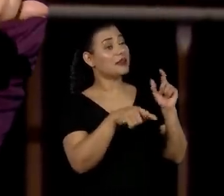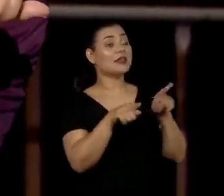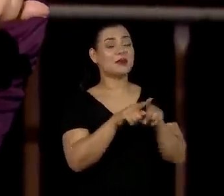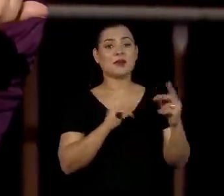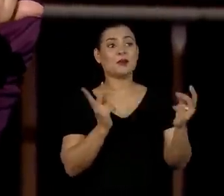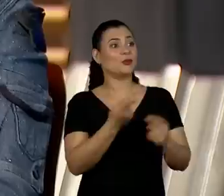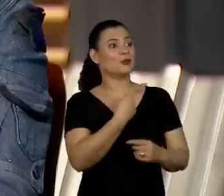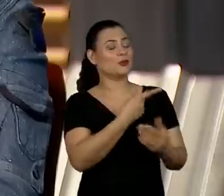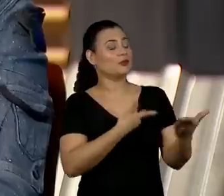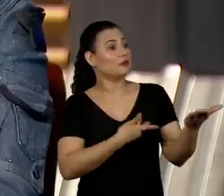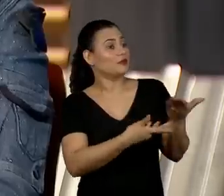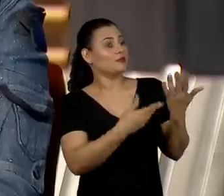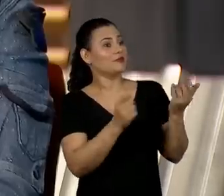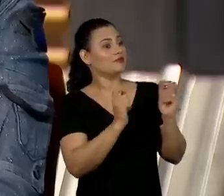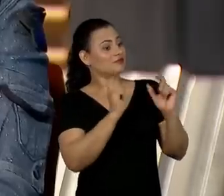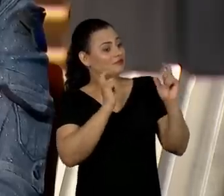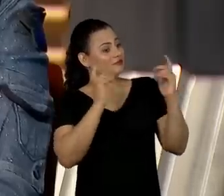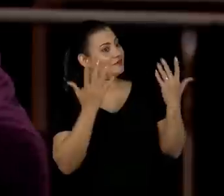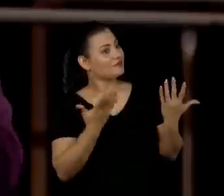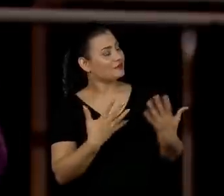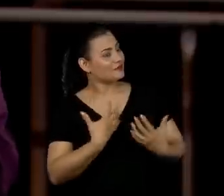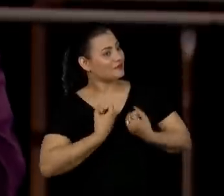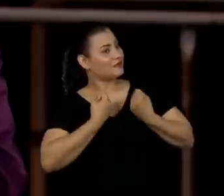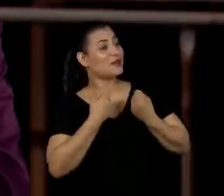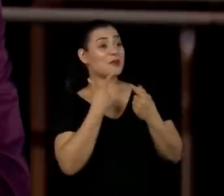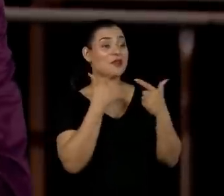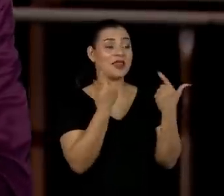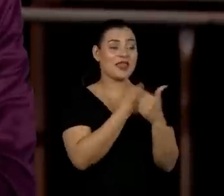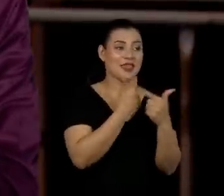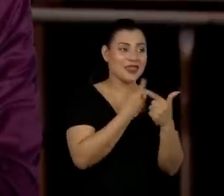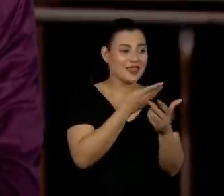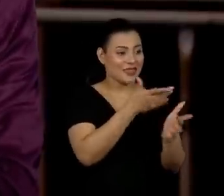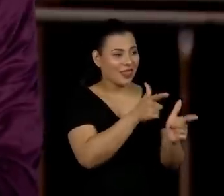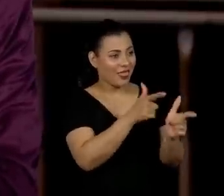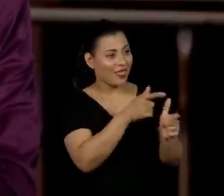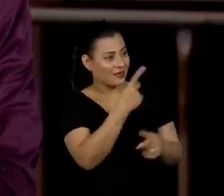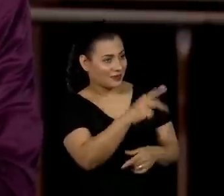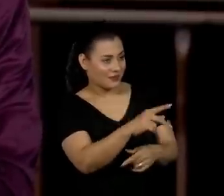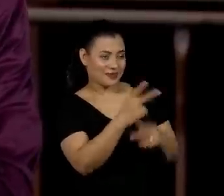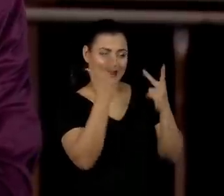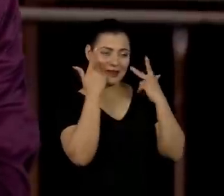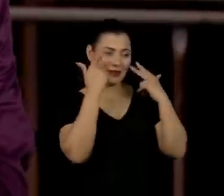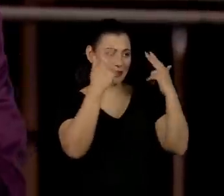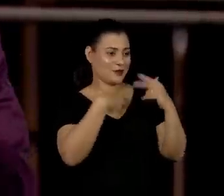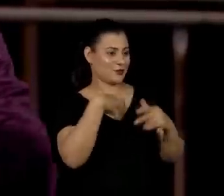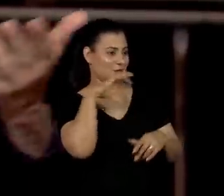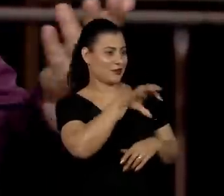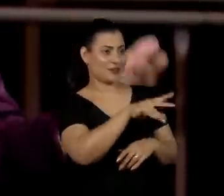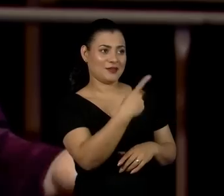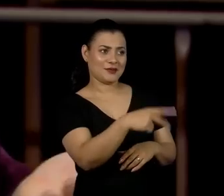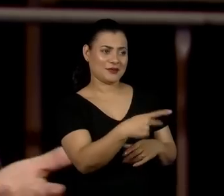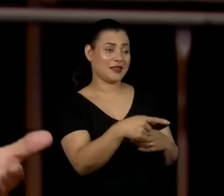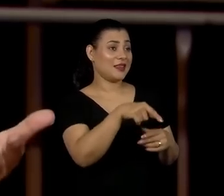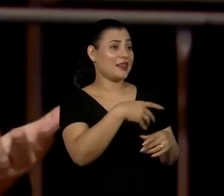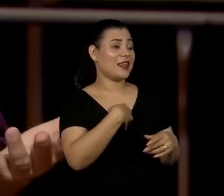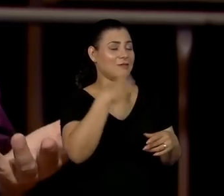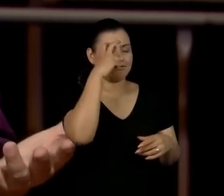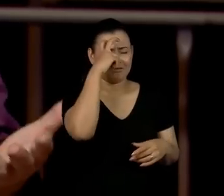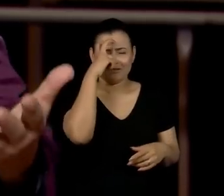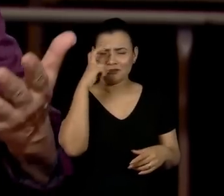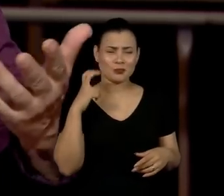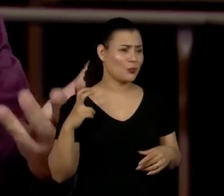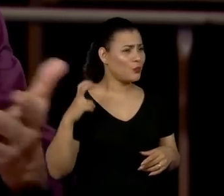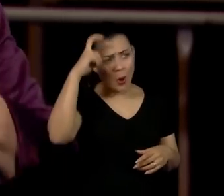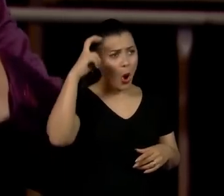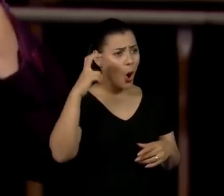ele com ela né porque ela ria muito dele o que é natural o cara é um